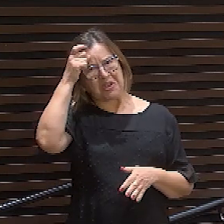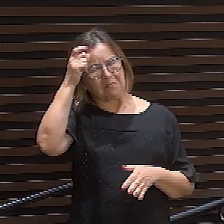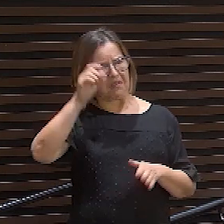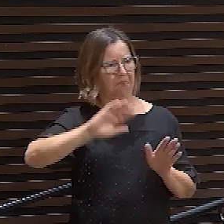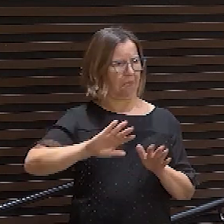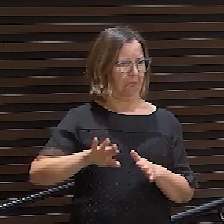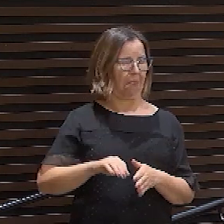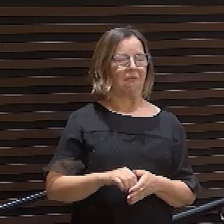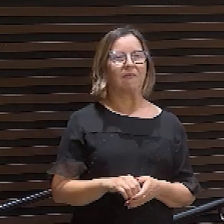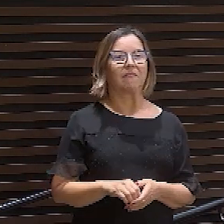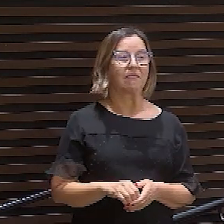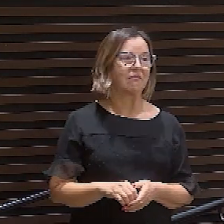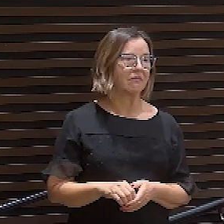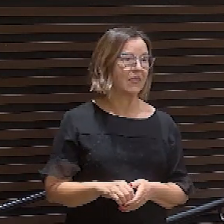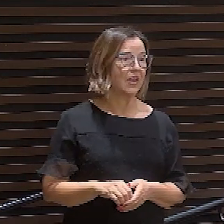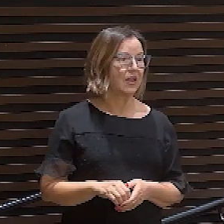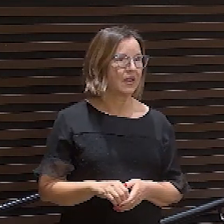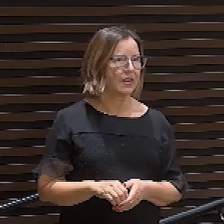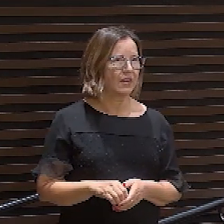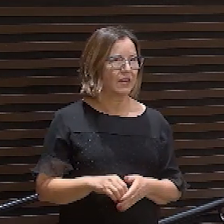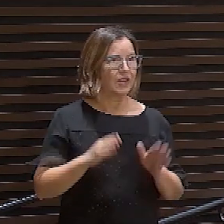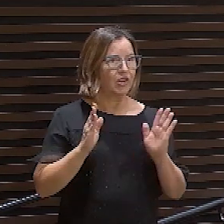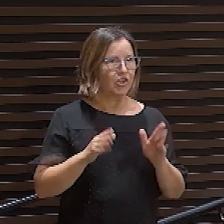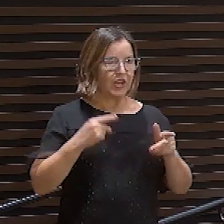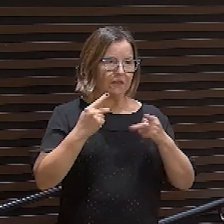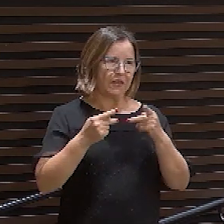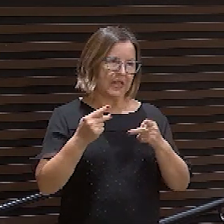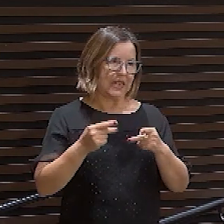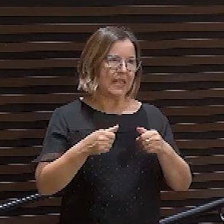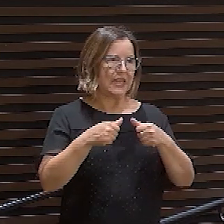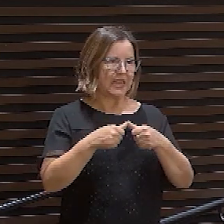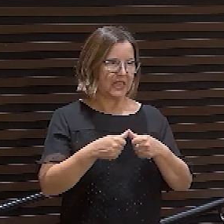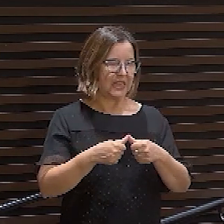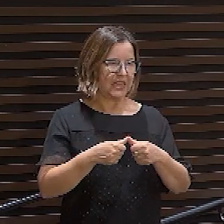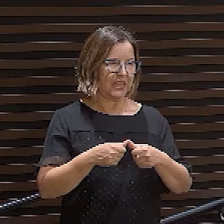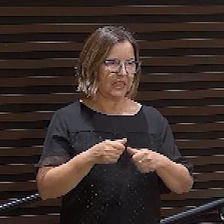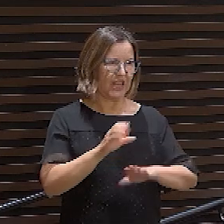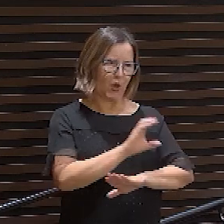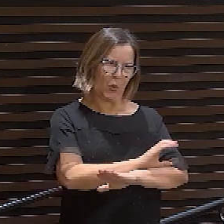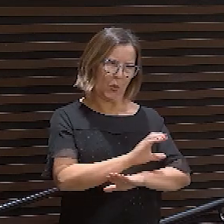Eu falei rapidamente sobre essa cultura na última vez.